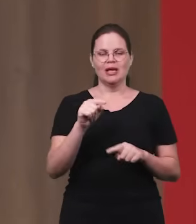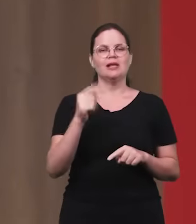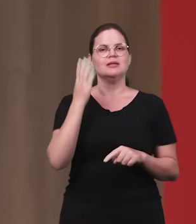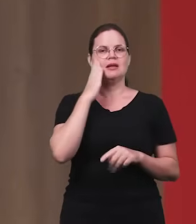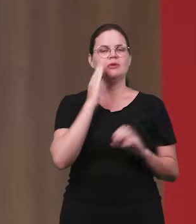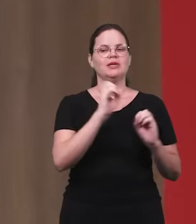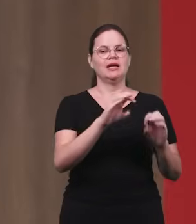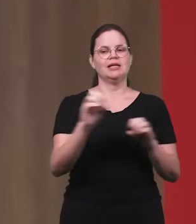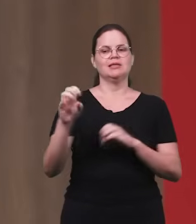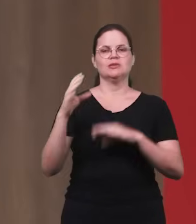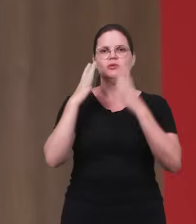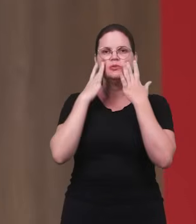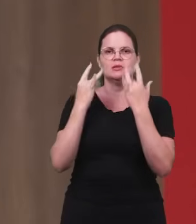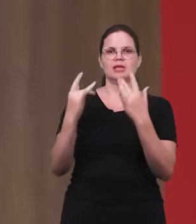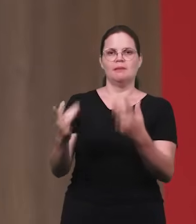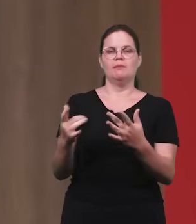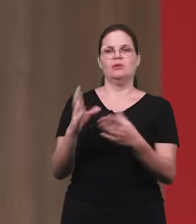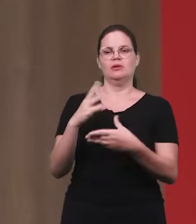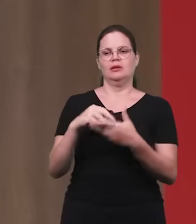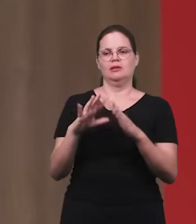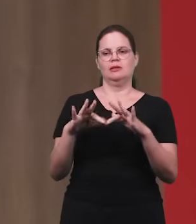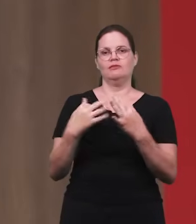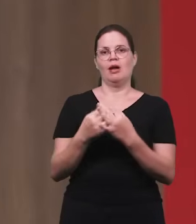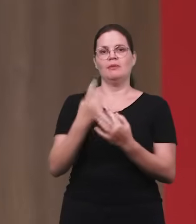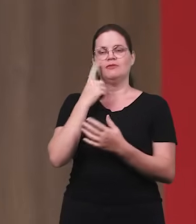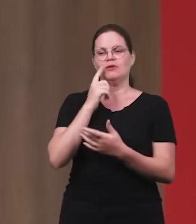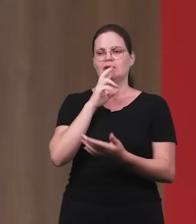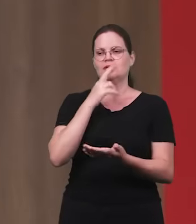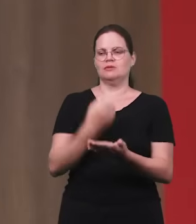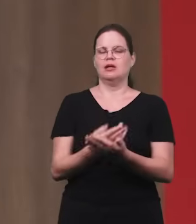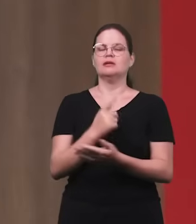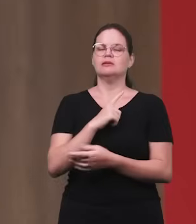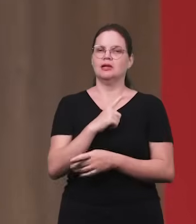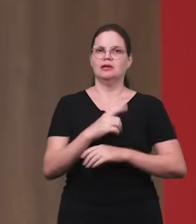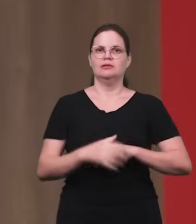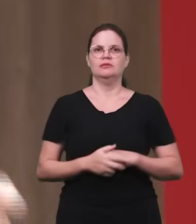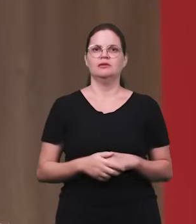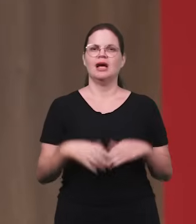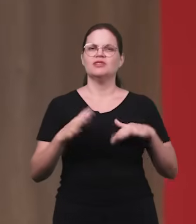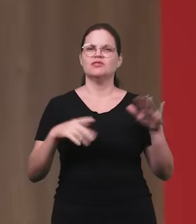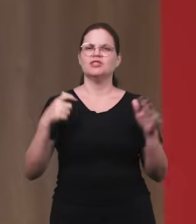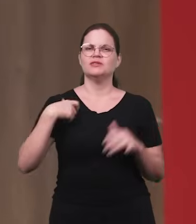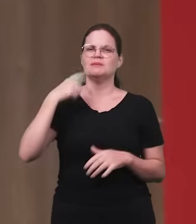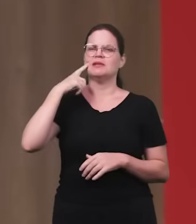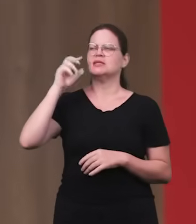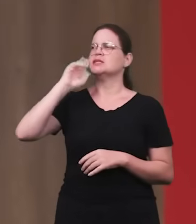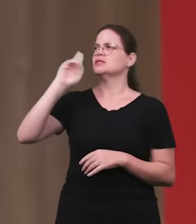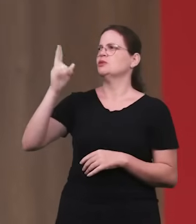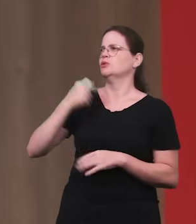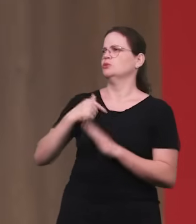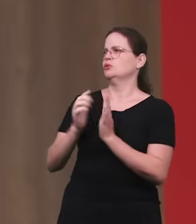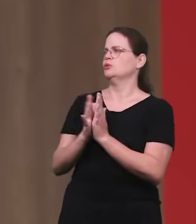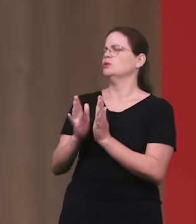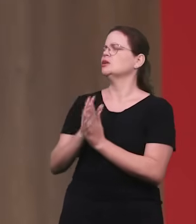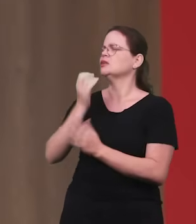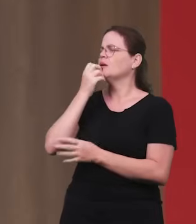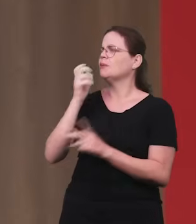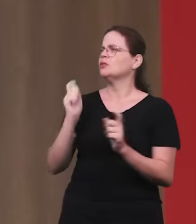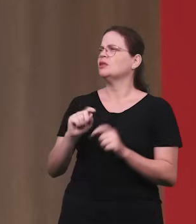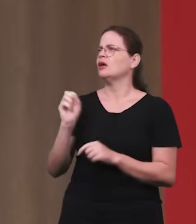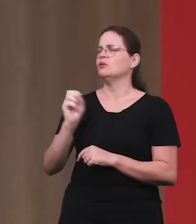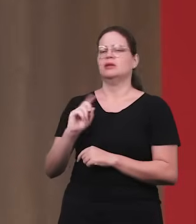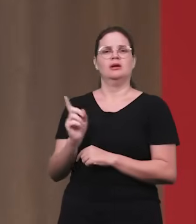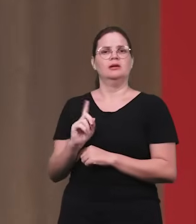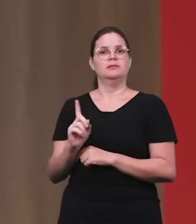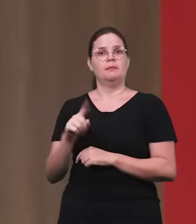o resultado veio, não é? Então, às vezes a gente, Senhor, será que está sendo suficiente, Senhor? Eu estou orando, mas olha,